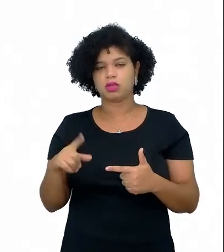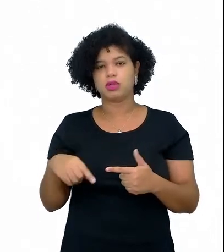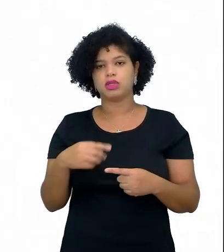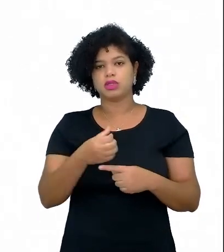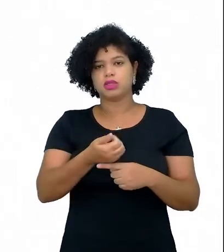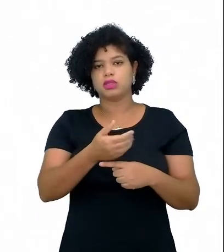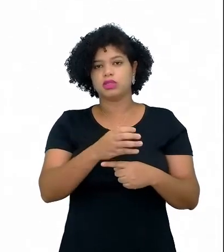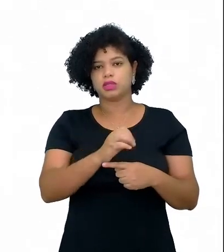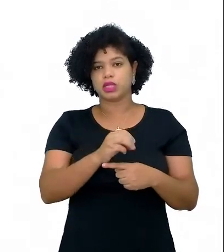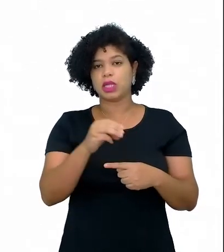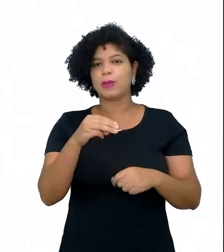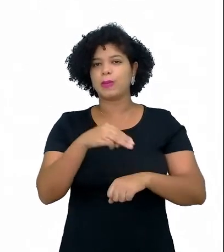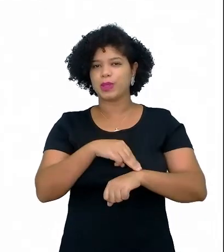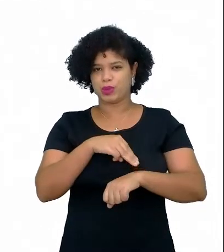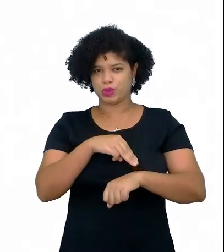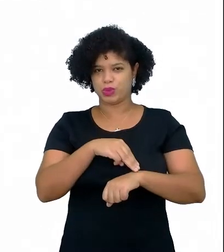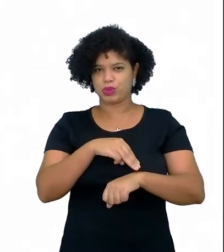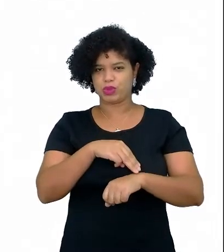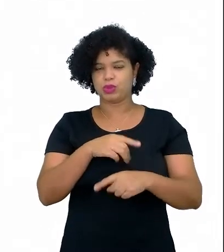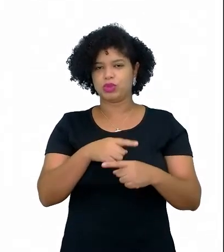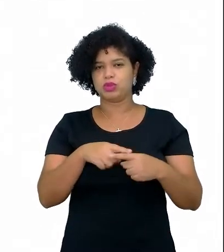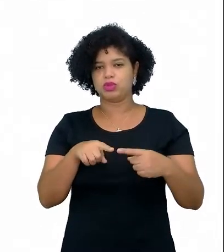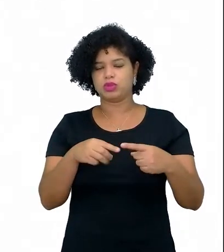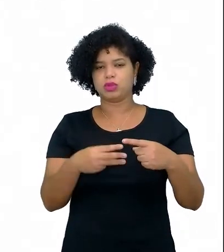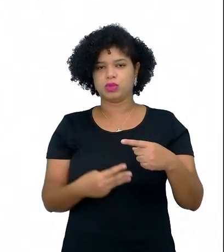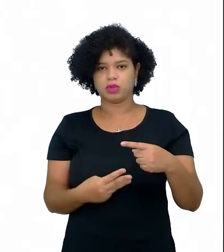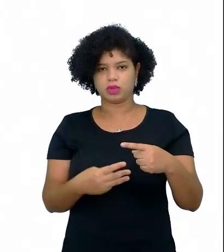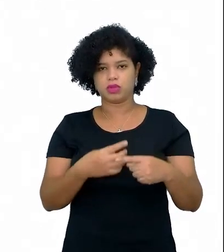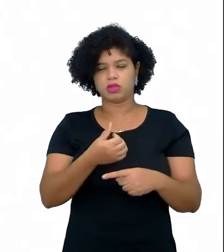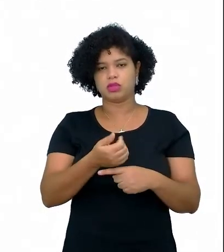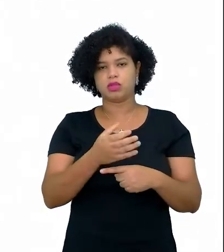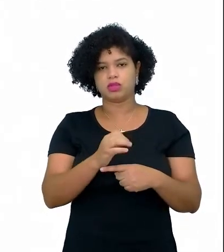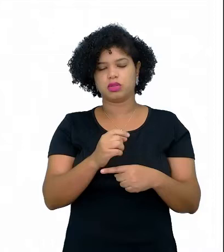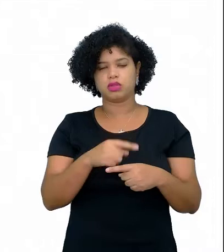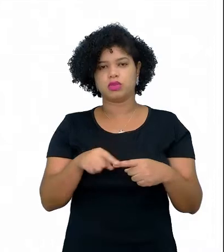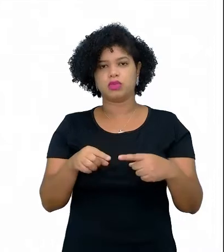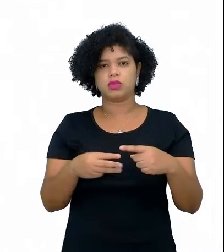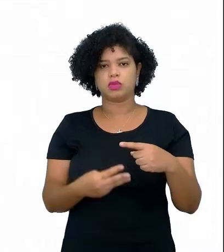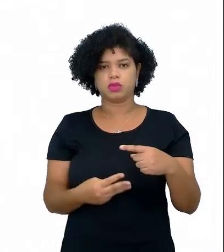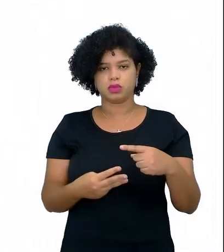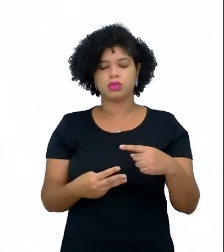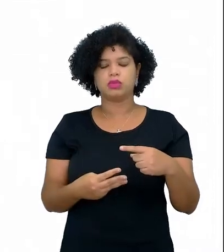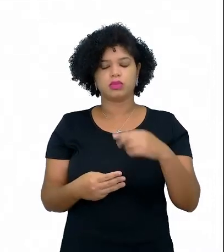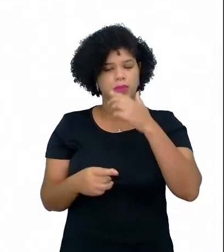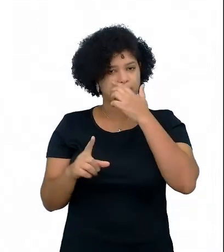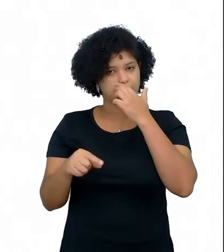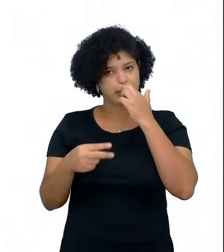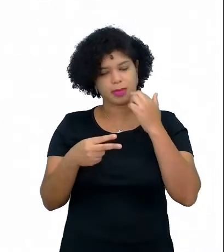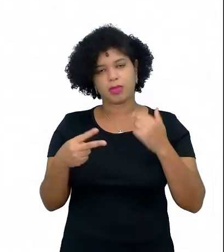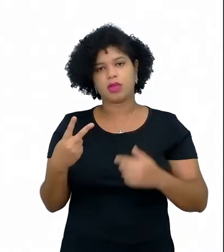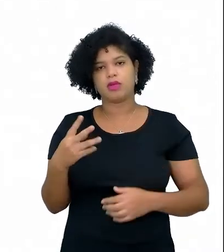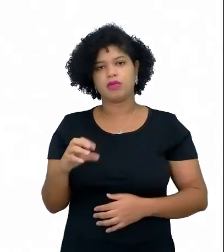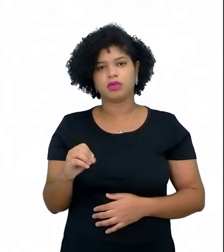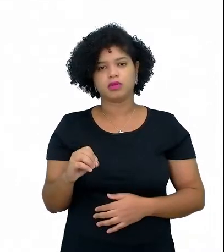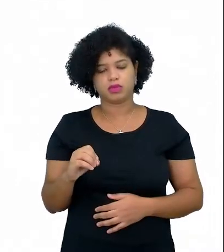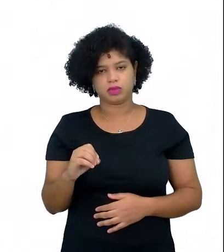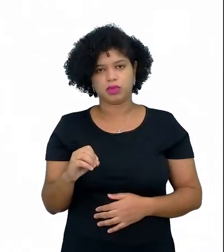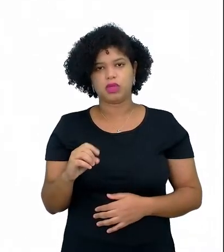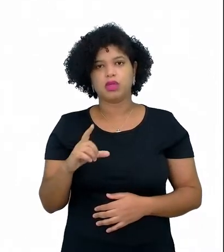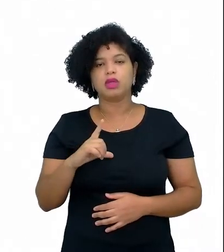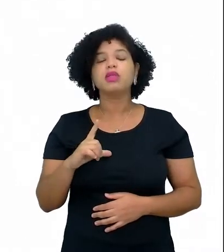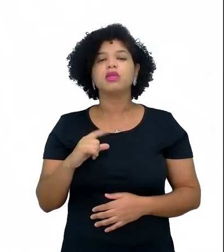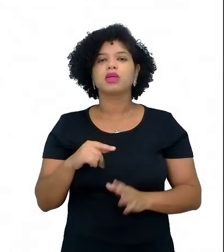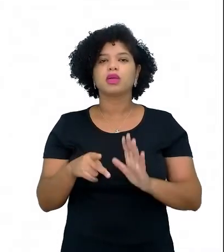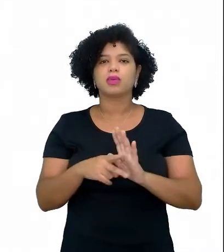3, em torno do quê? De 20 minutos. Então, com 3 torneiras, são necessários o quê? 20 minutos com as 3 torneiras ligadas ao mesmo tempo, com a